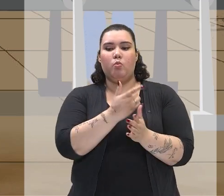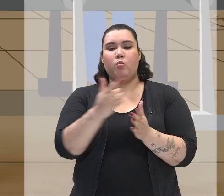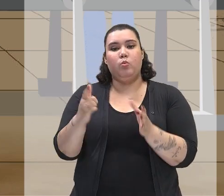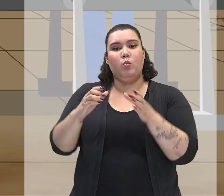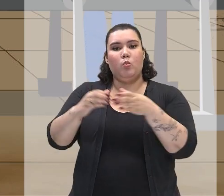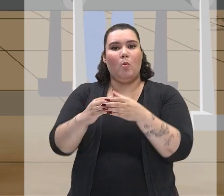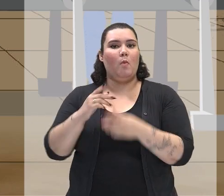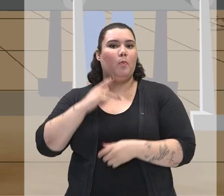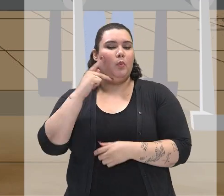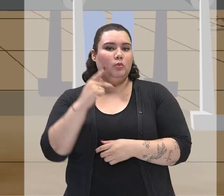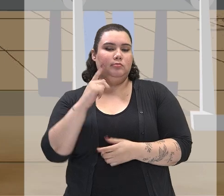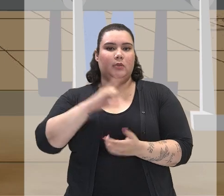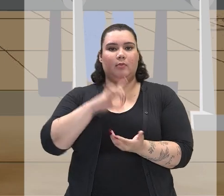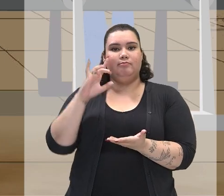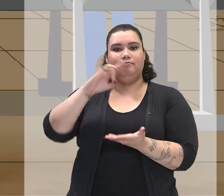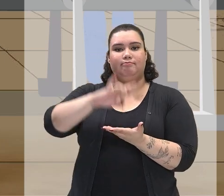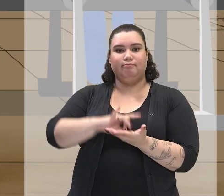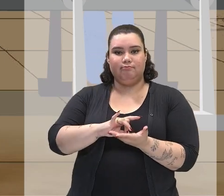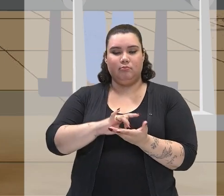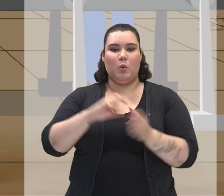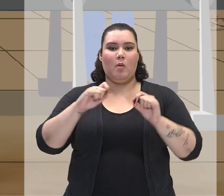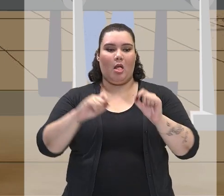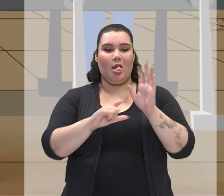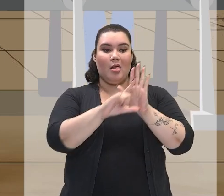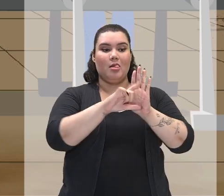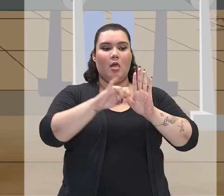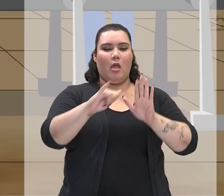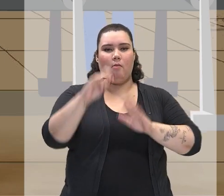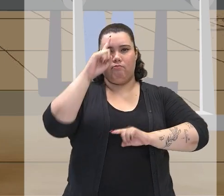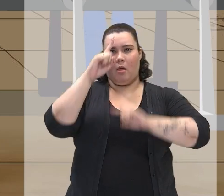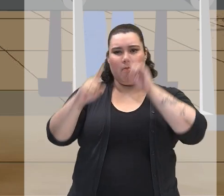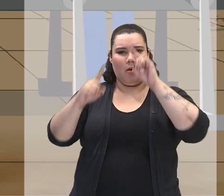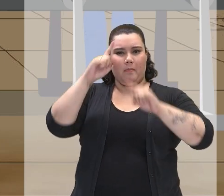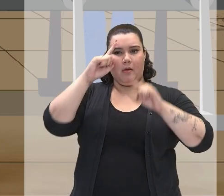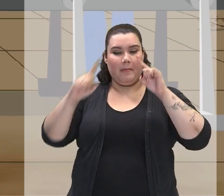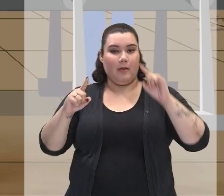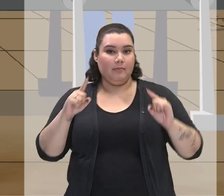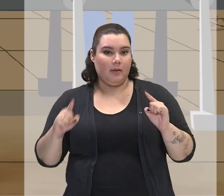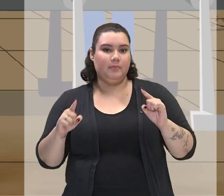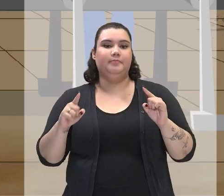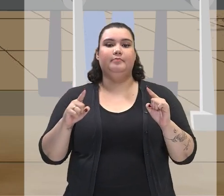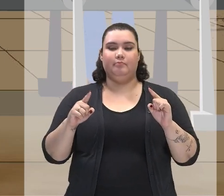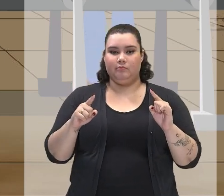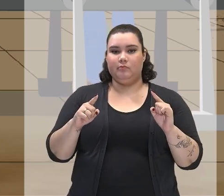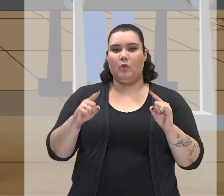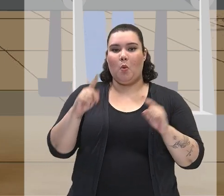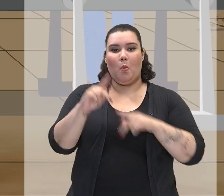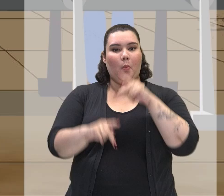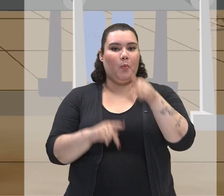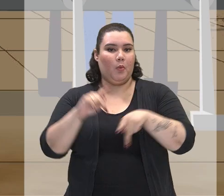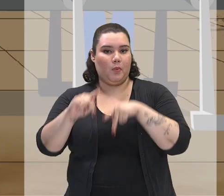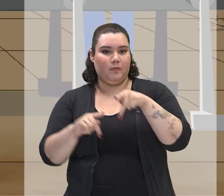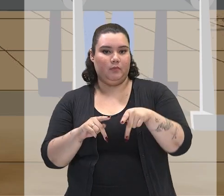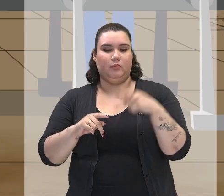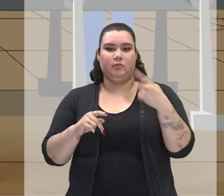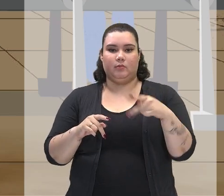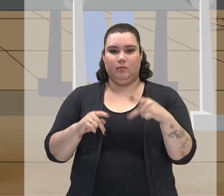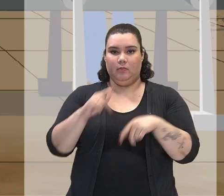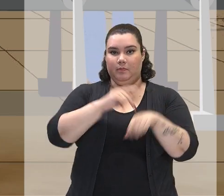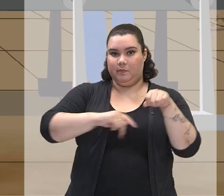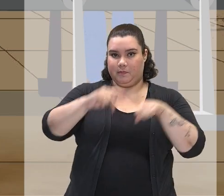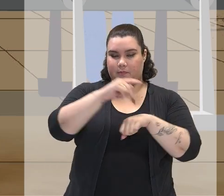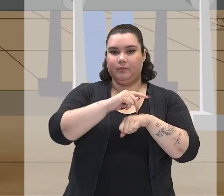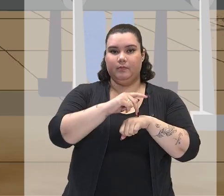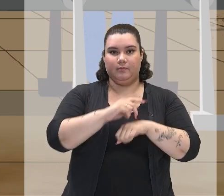que é quem de fato vai legislar, que é quem vai governar a nação de